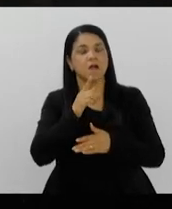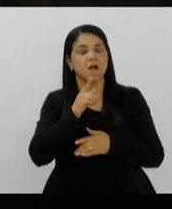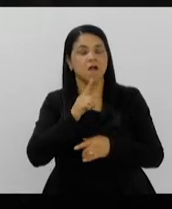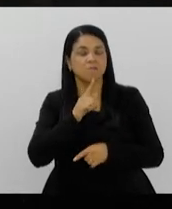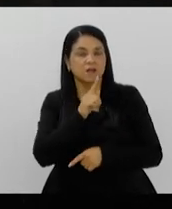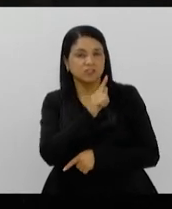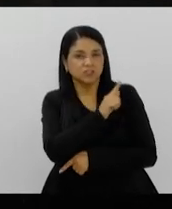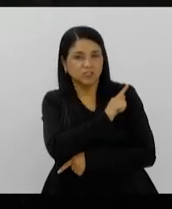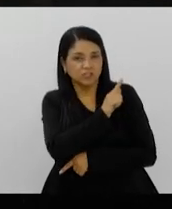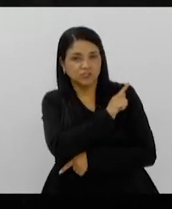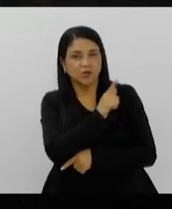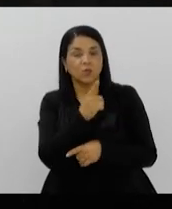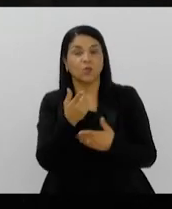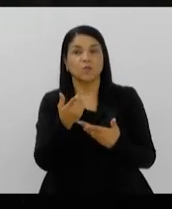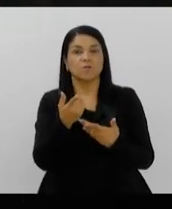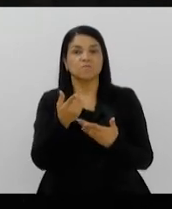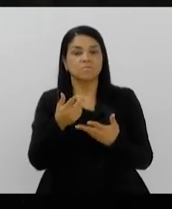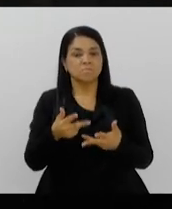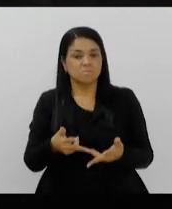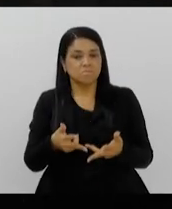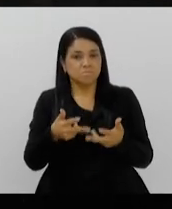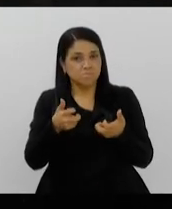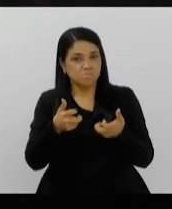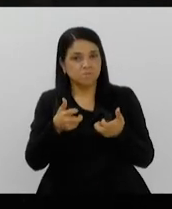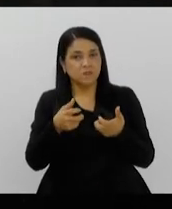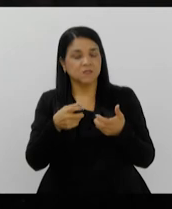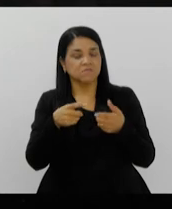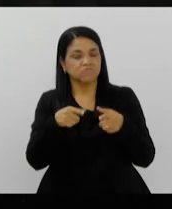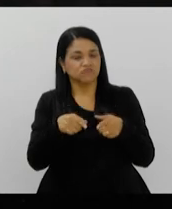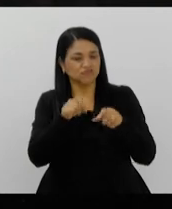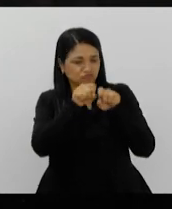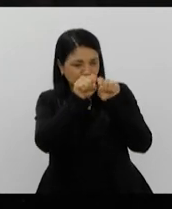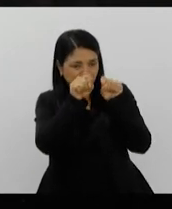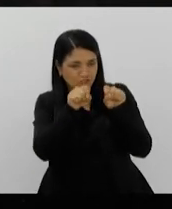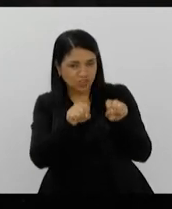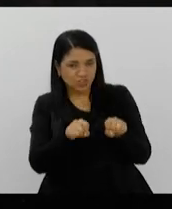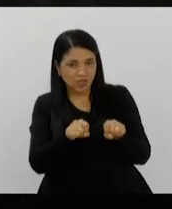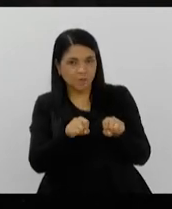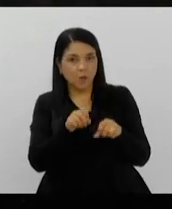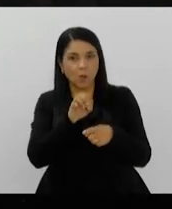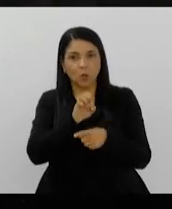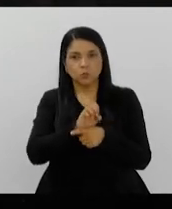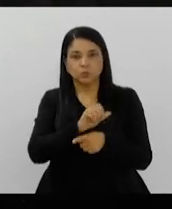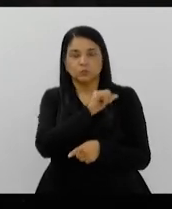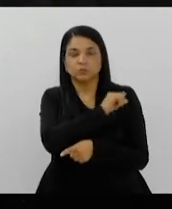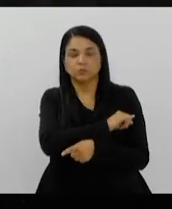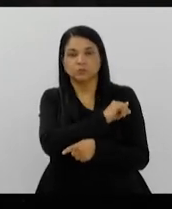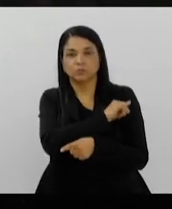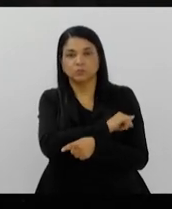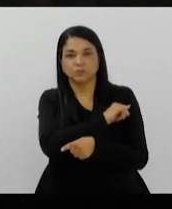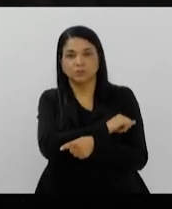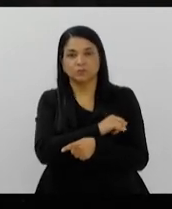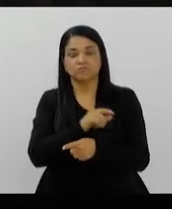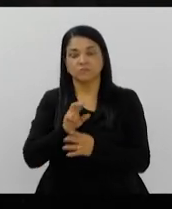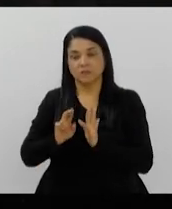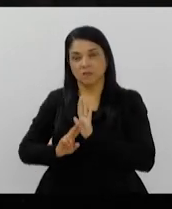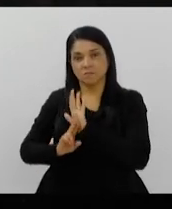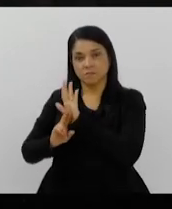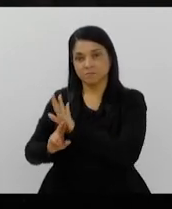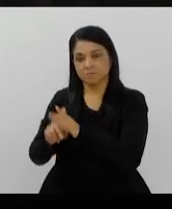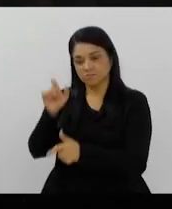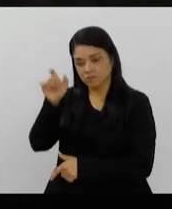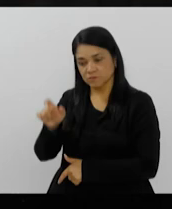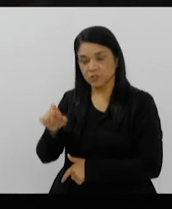pública, perceber que para poder fazer um esquema, o Estado do Rio de Janeiro, na figura de Dr. Luizinho e seus